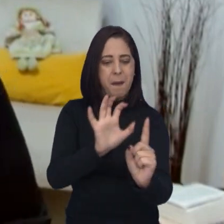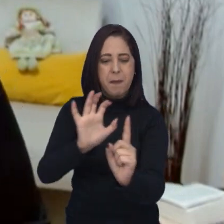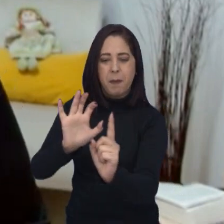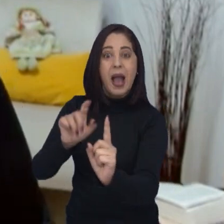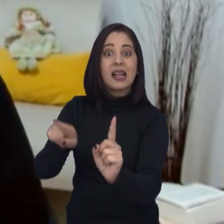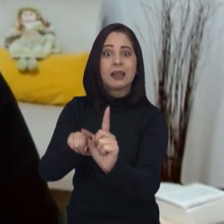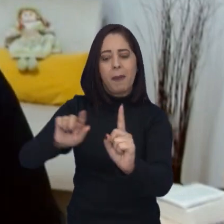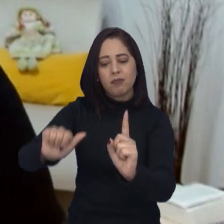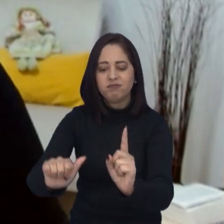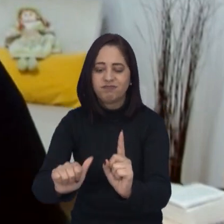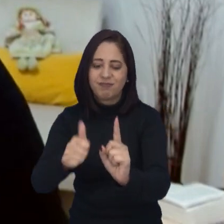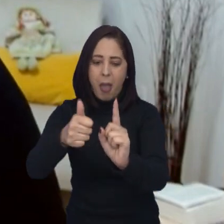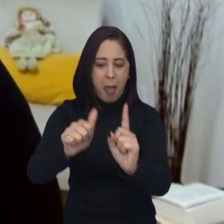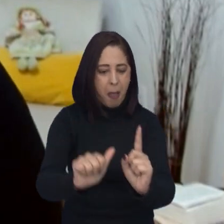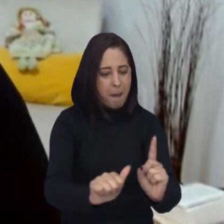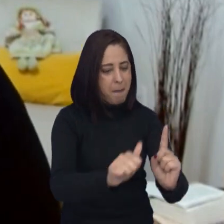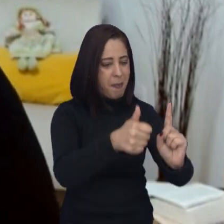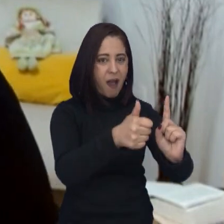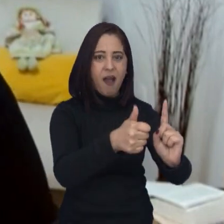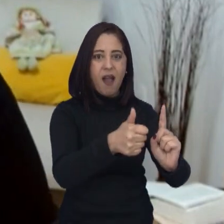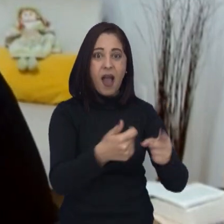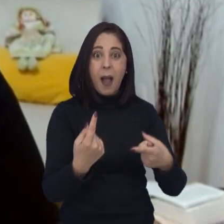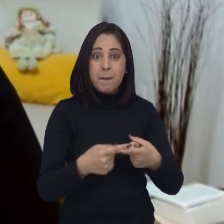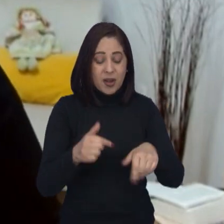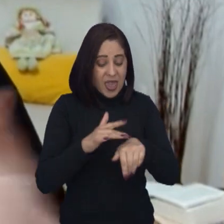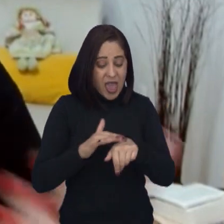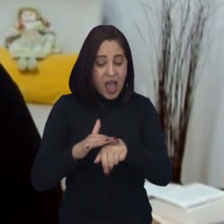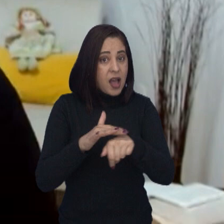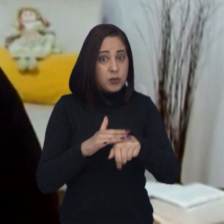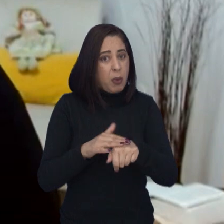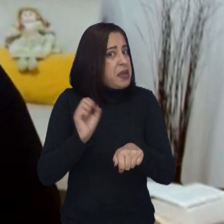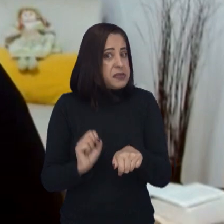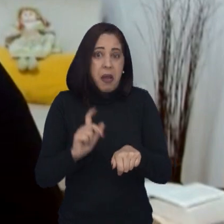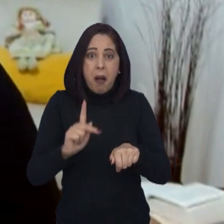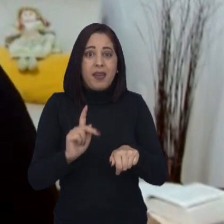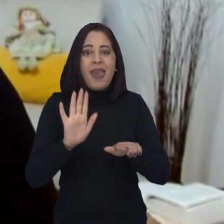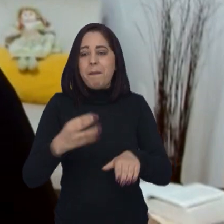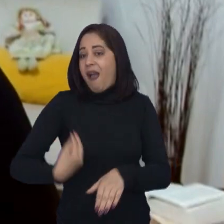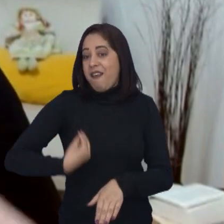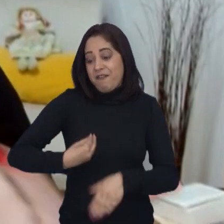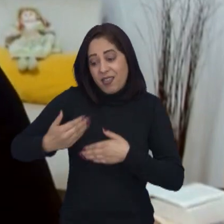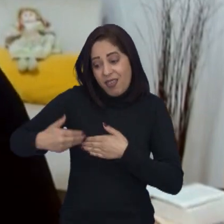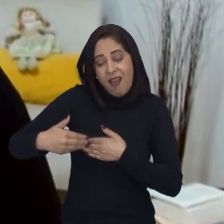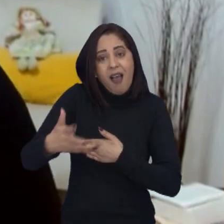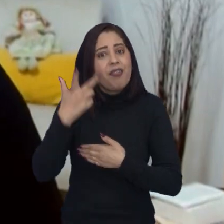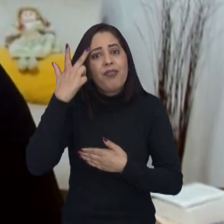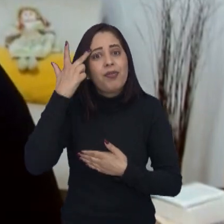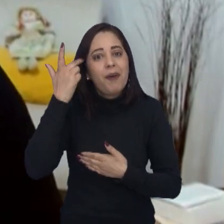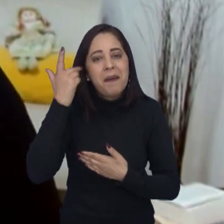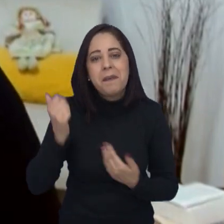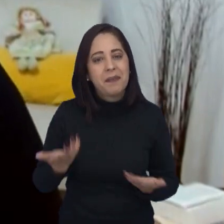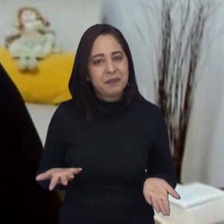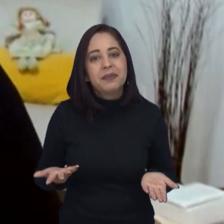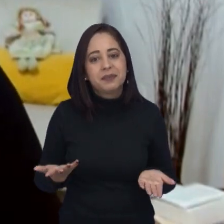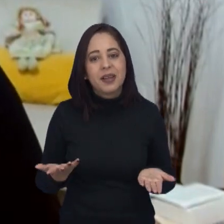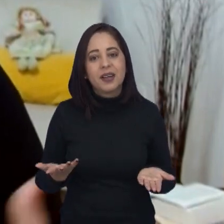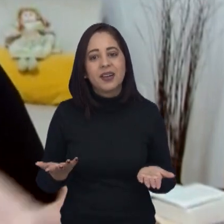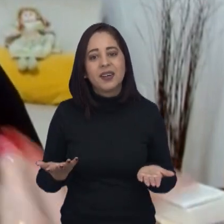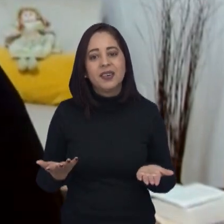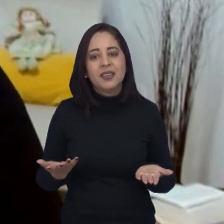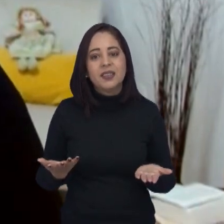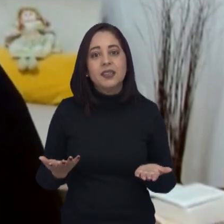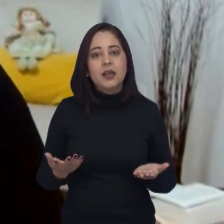existe vida pós-vitiligo e que eu conquistei várias outras coisas depois do vitiligo, que